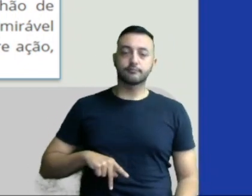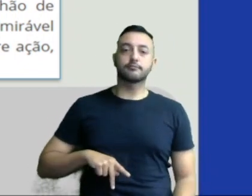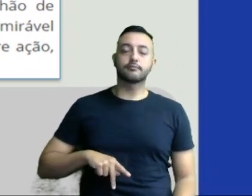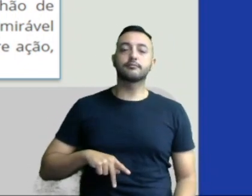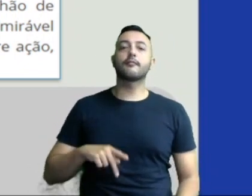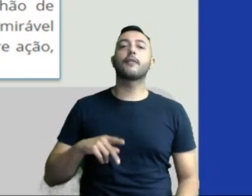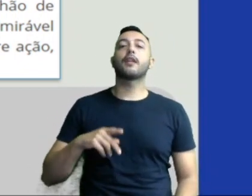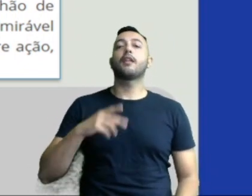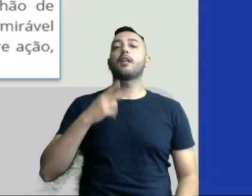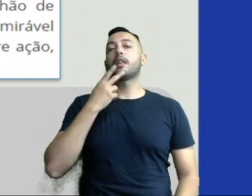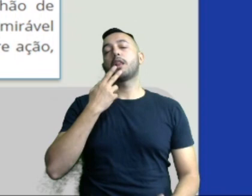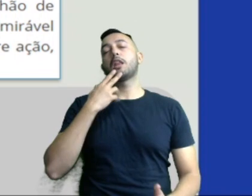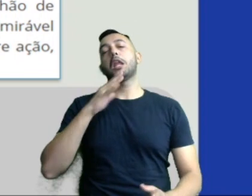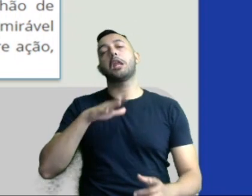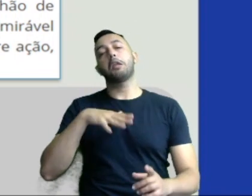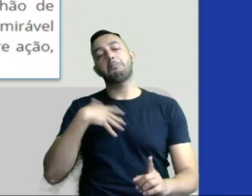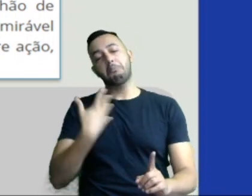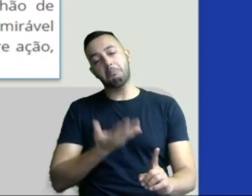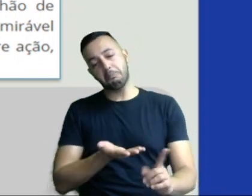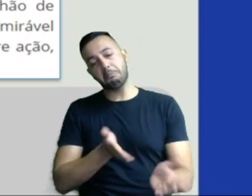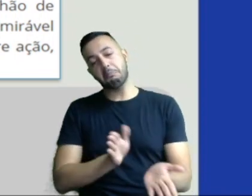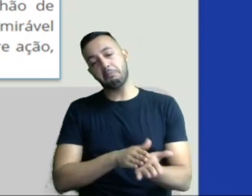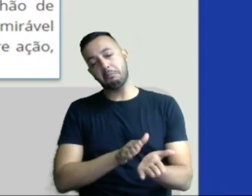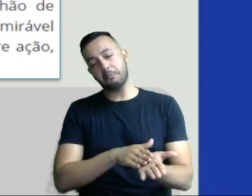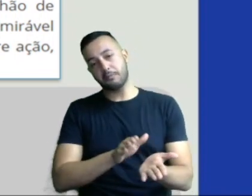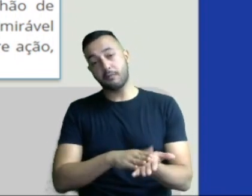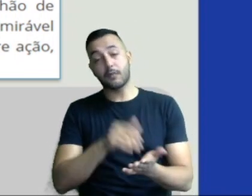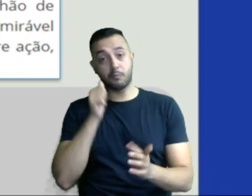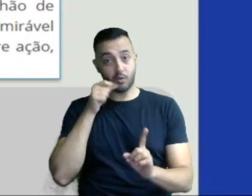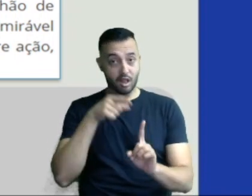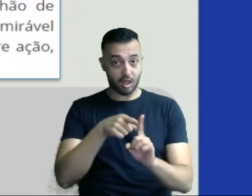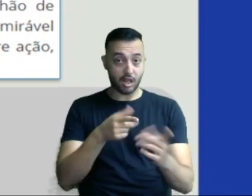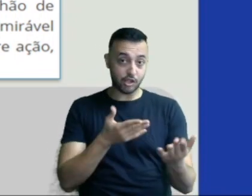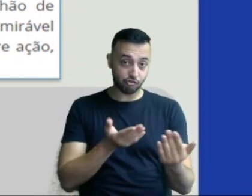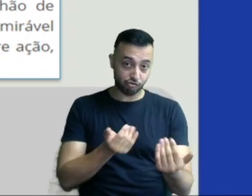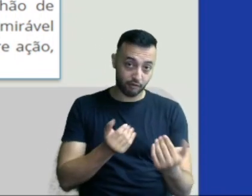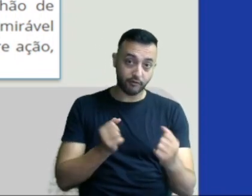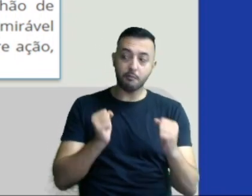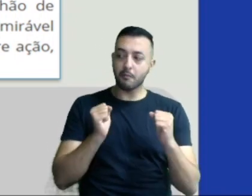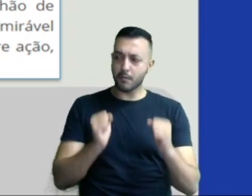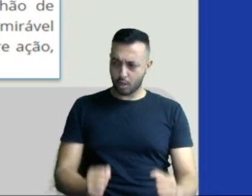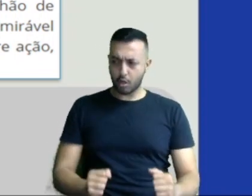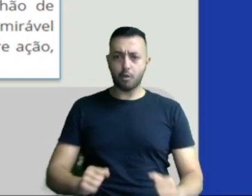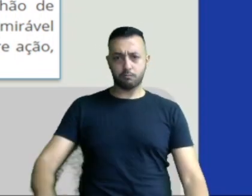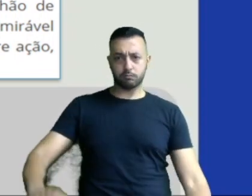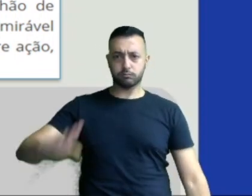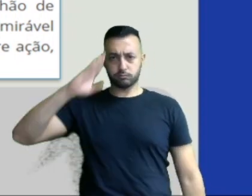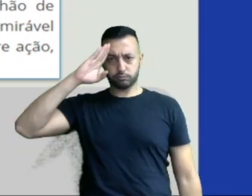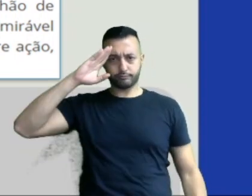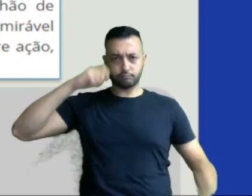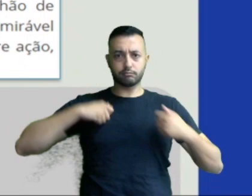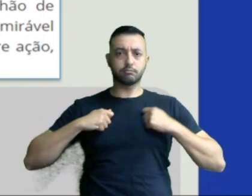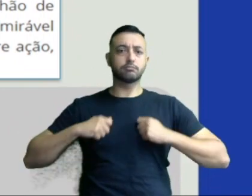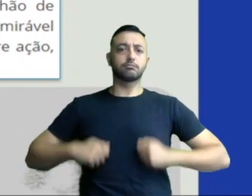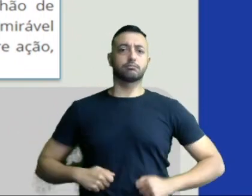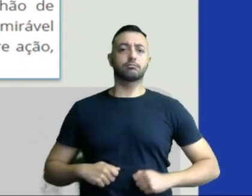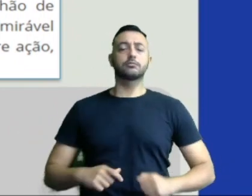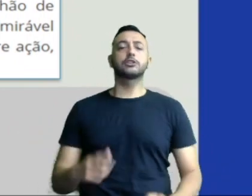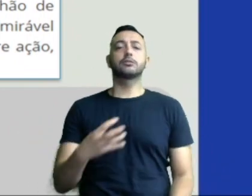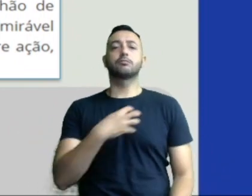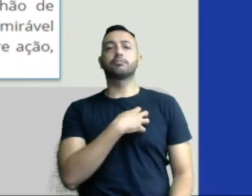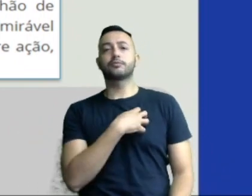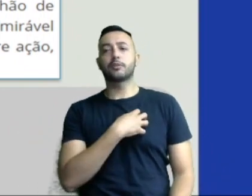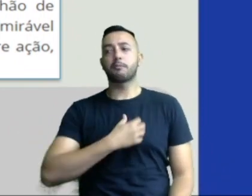província, louvando a nobre ação, permitiu à jovem vitoriense usar o uniforme militar e as insígnias do